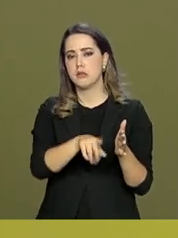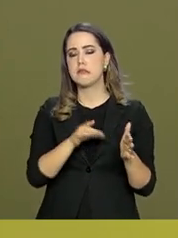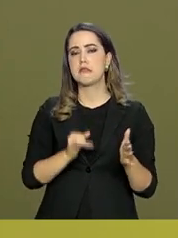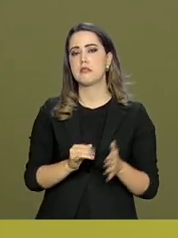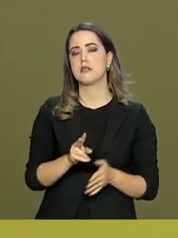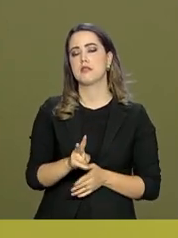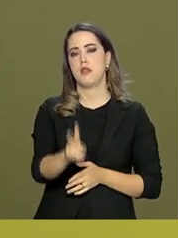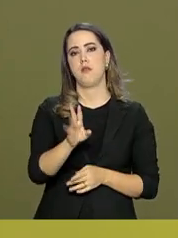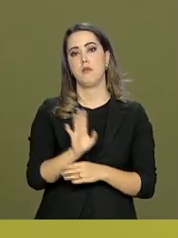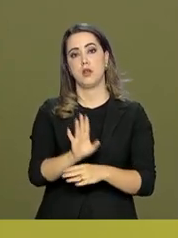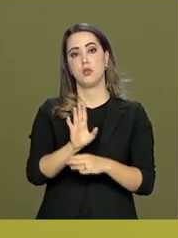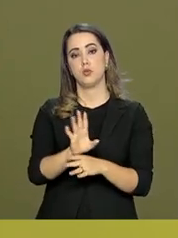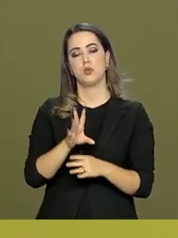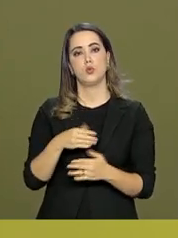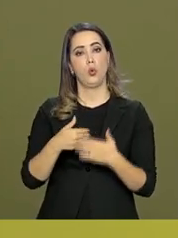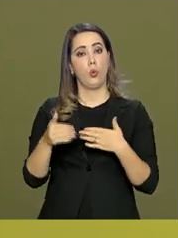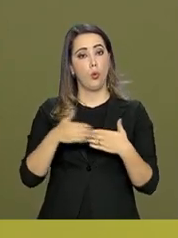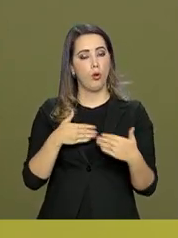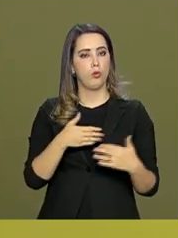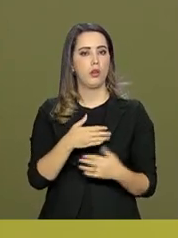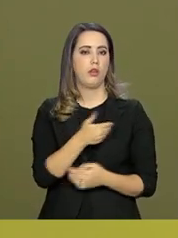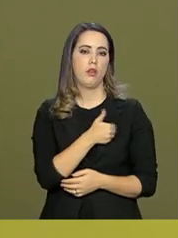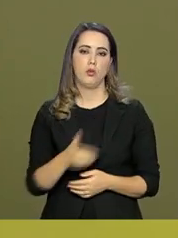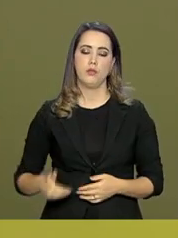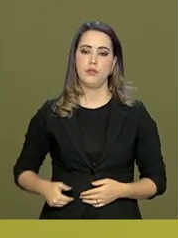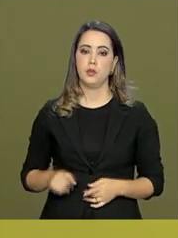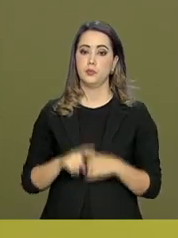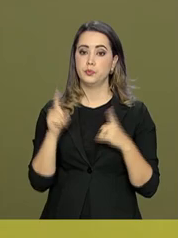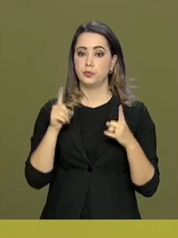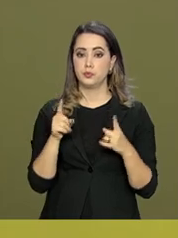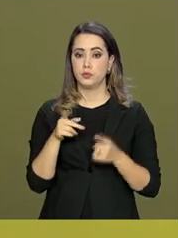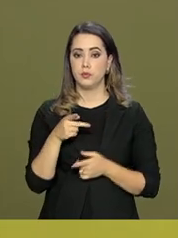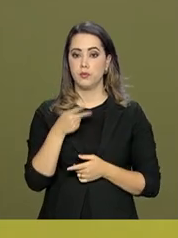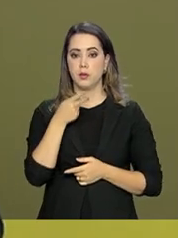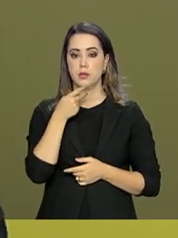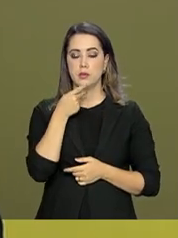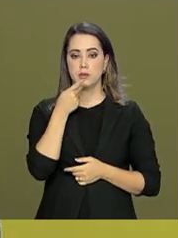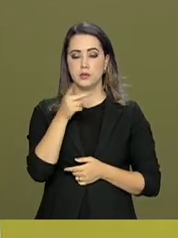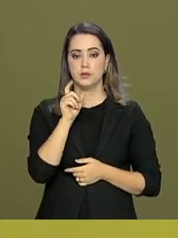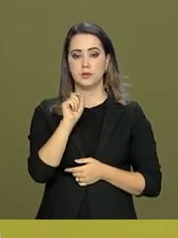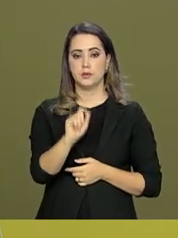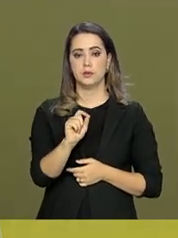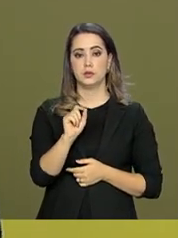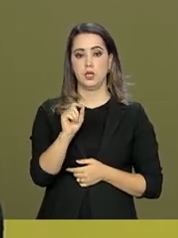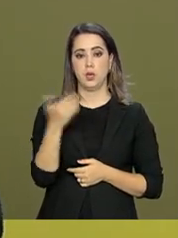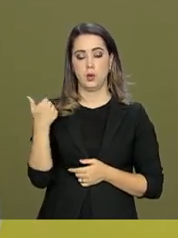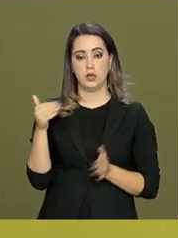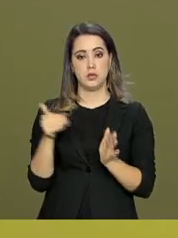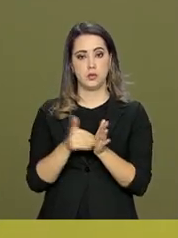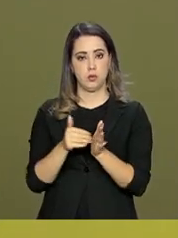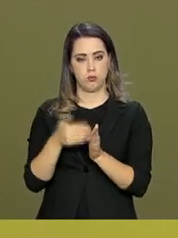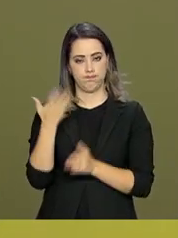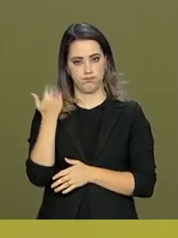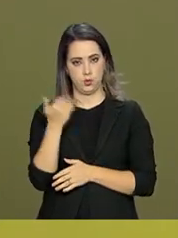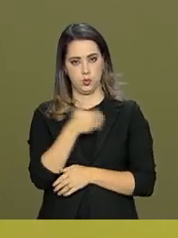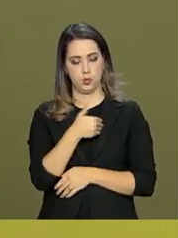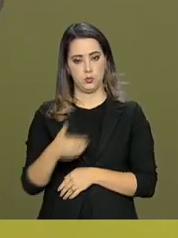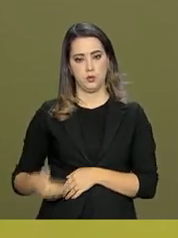de todo e qualquer governo mas eu não posso dizer que neste último governo